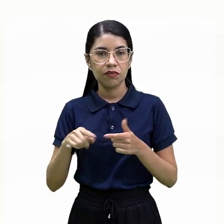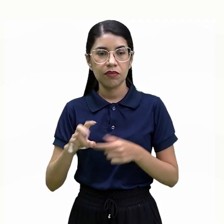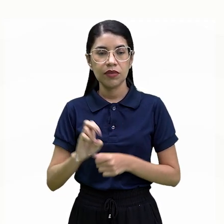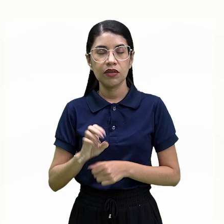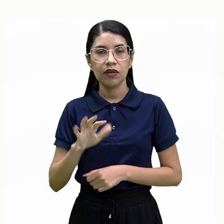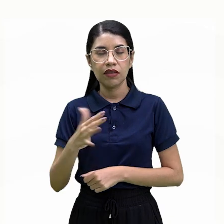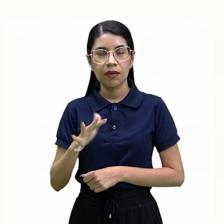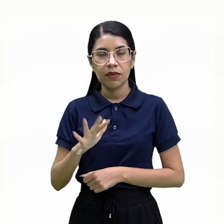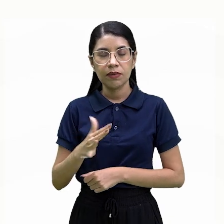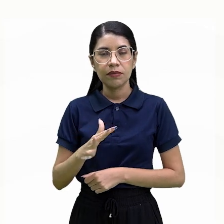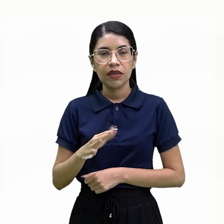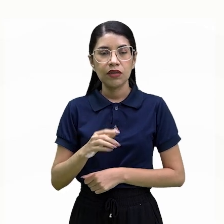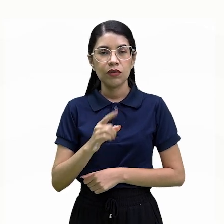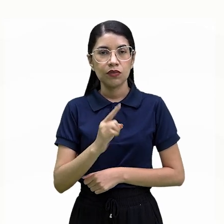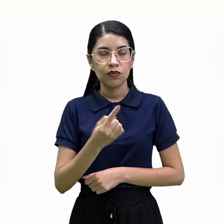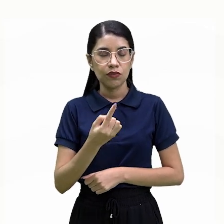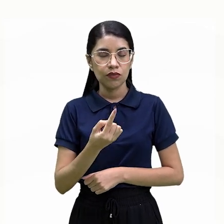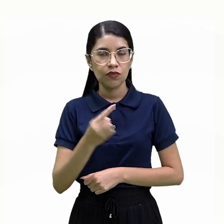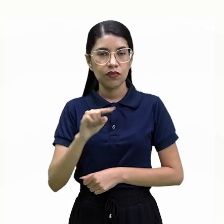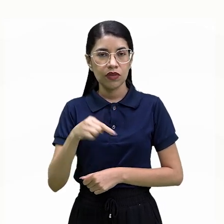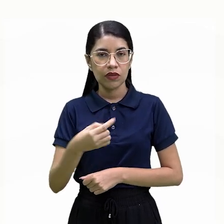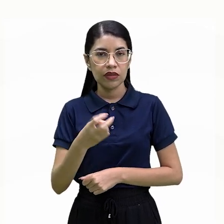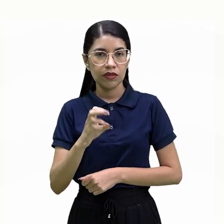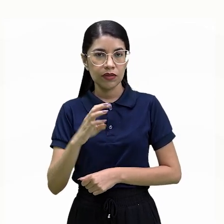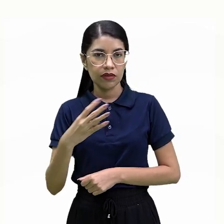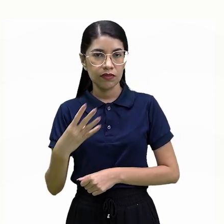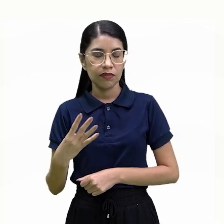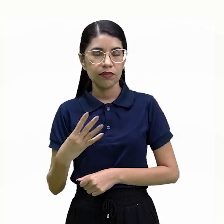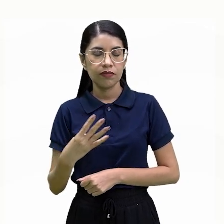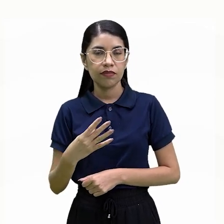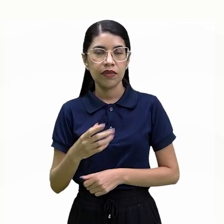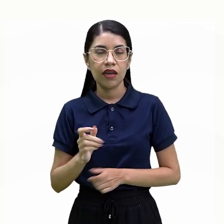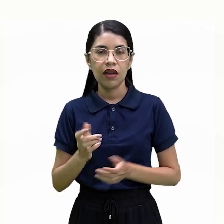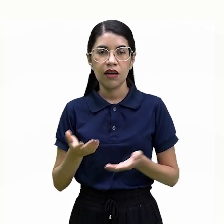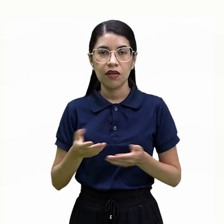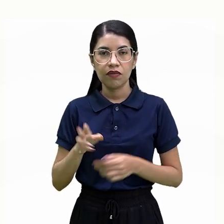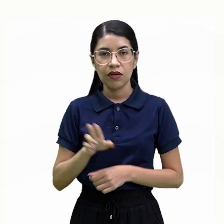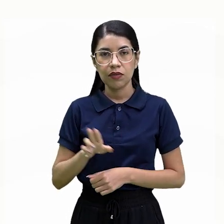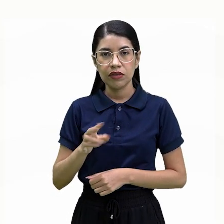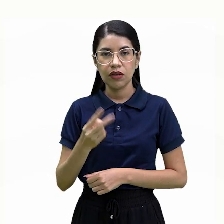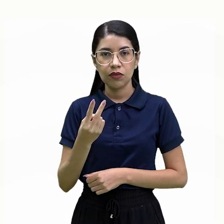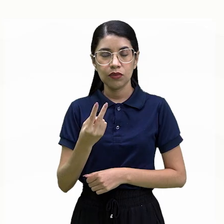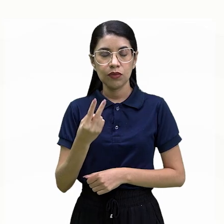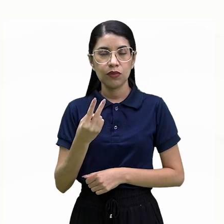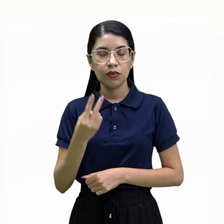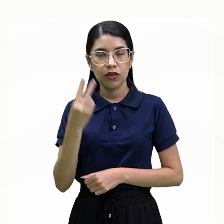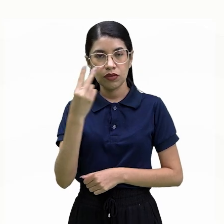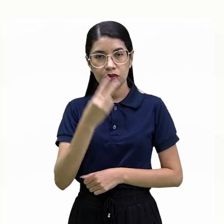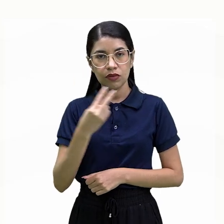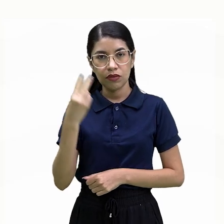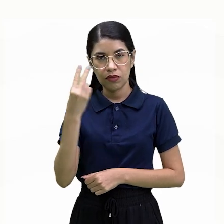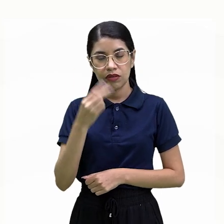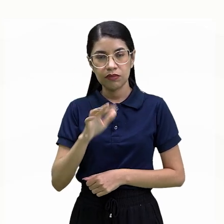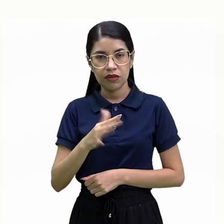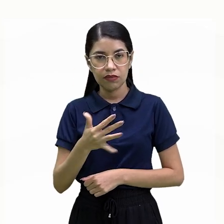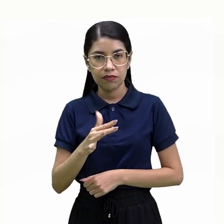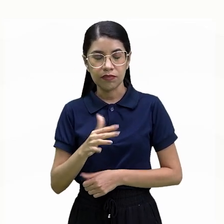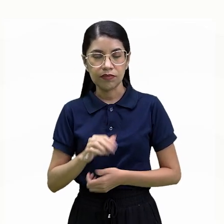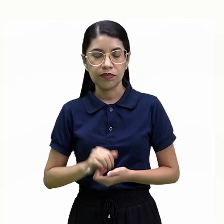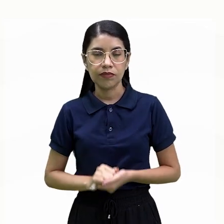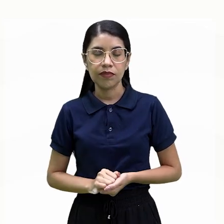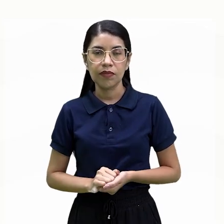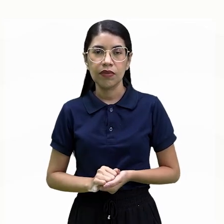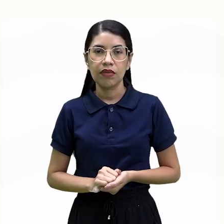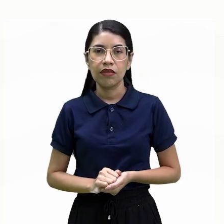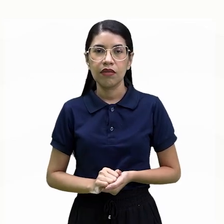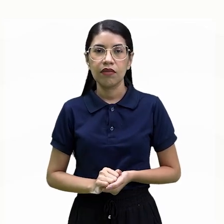1,54. Para facilitar a ideia, vamos trabalhar com 2 horas. Ok? Então,